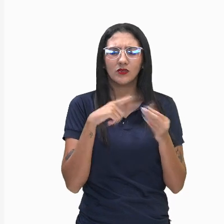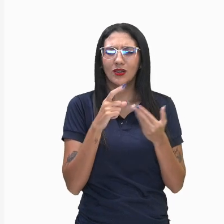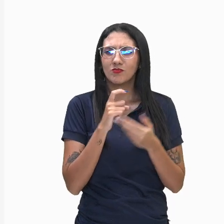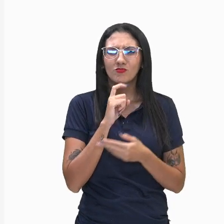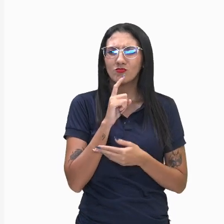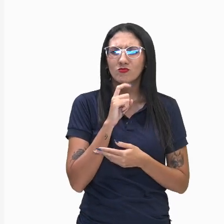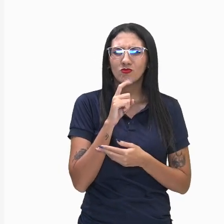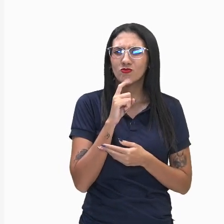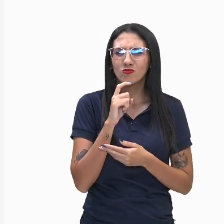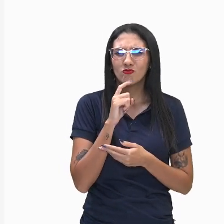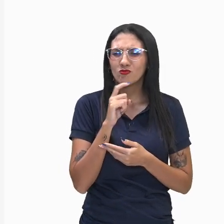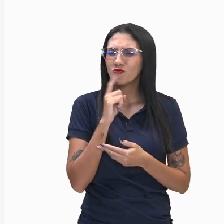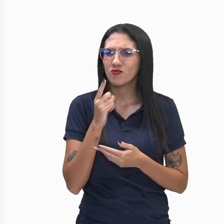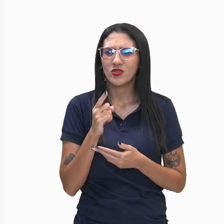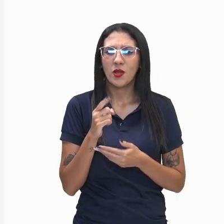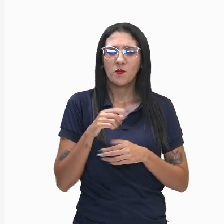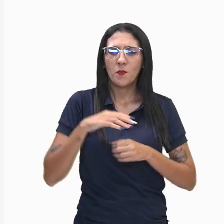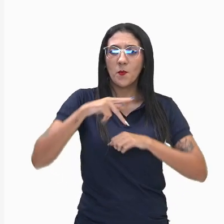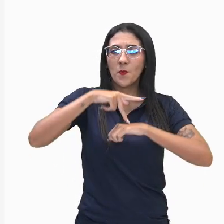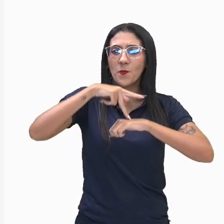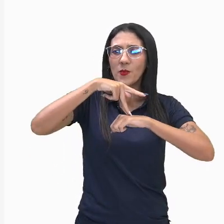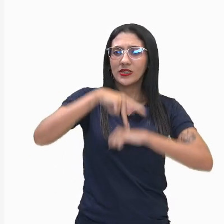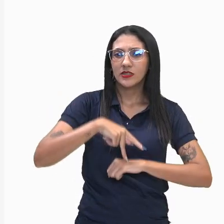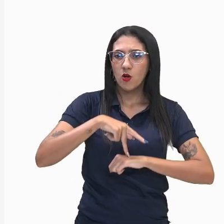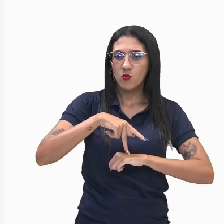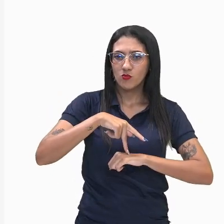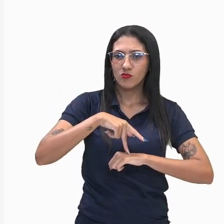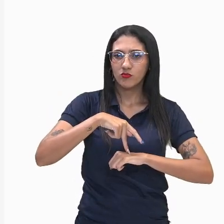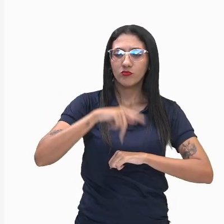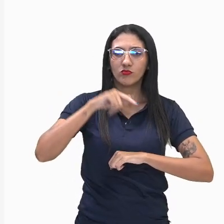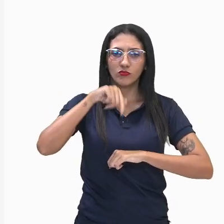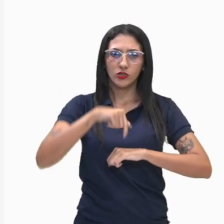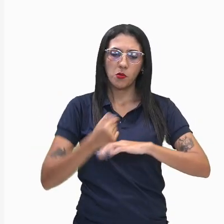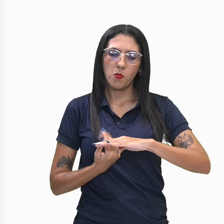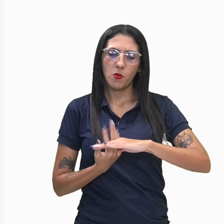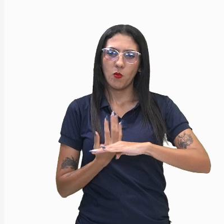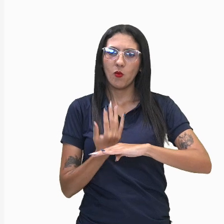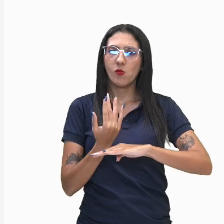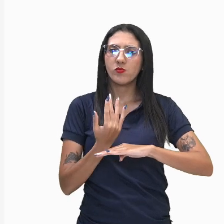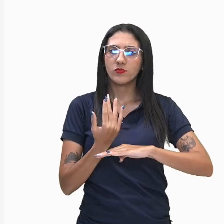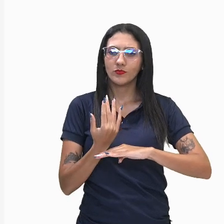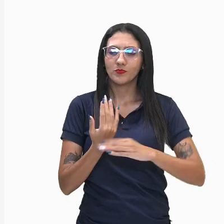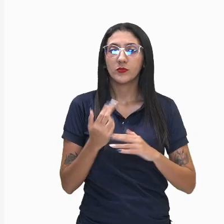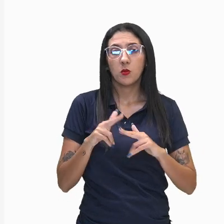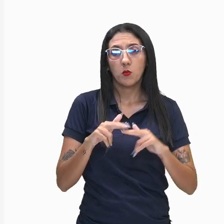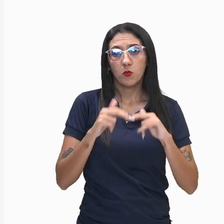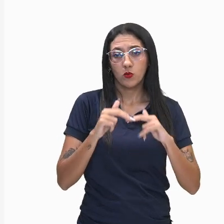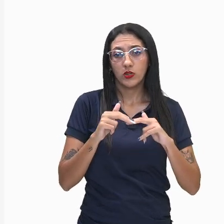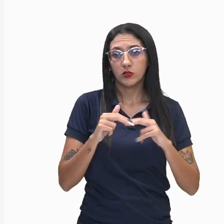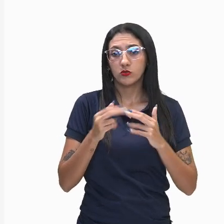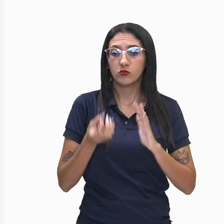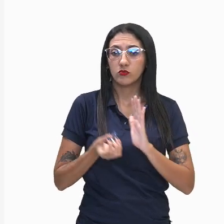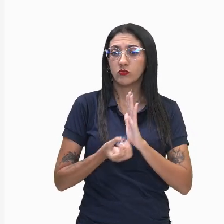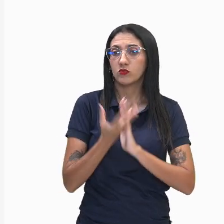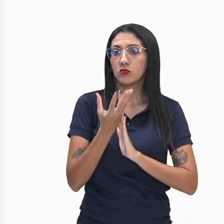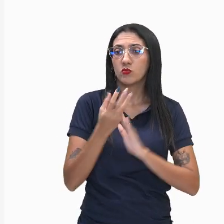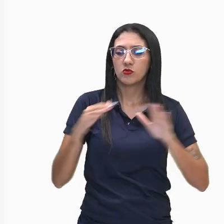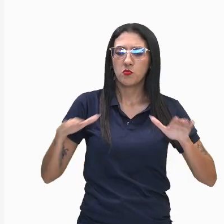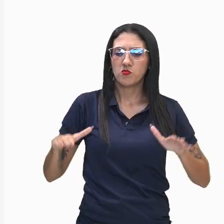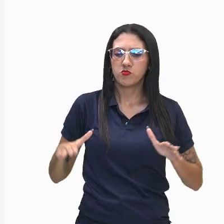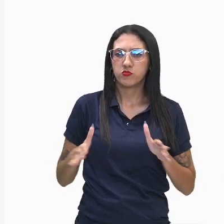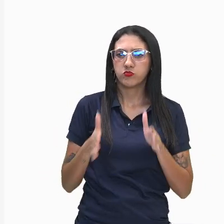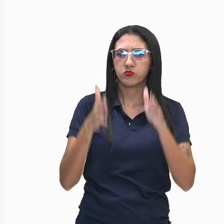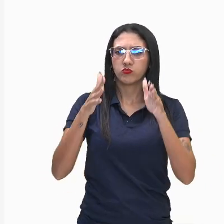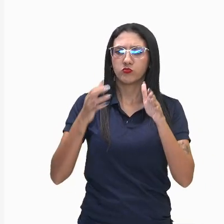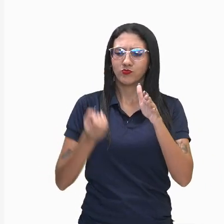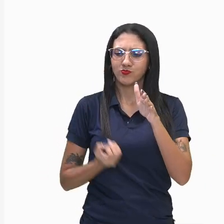suportar as gigantescas pressões do magma do manto, ocorrendo dessa maneira erupções que lançam para fora